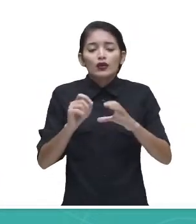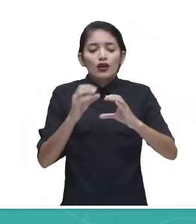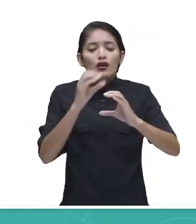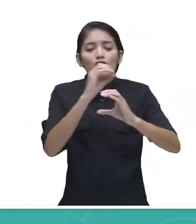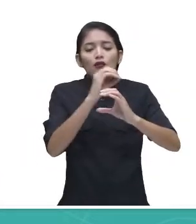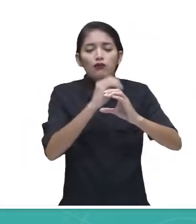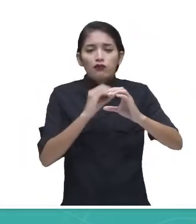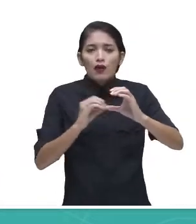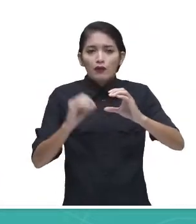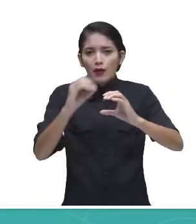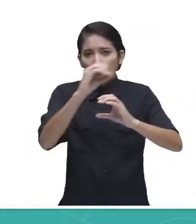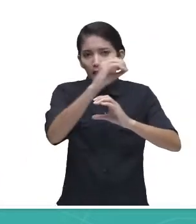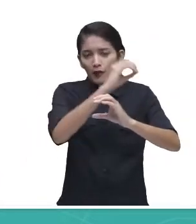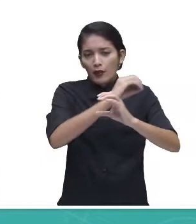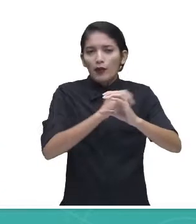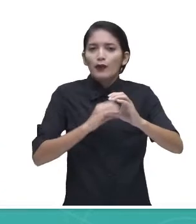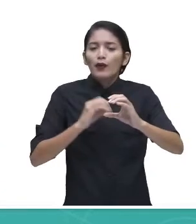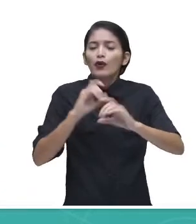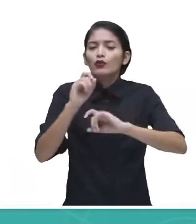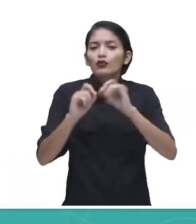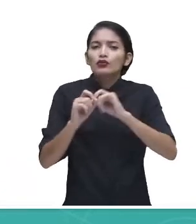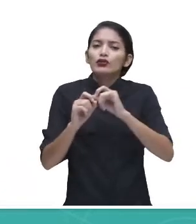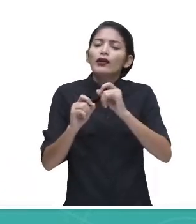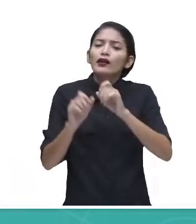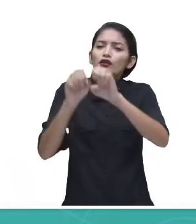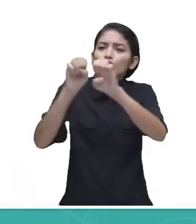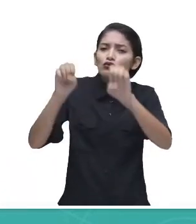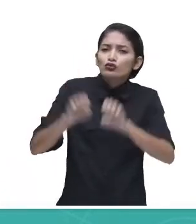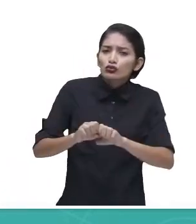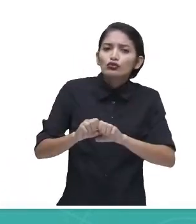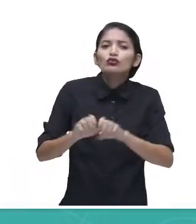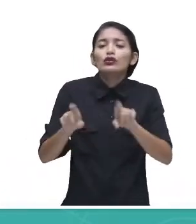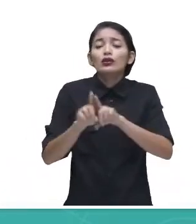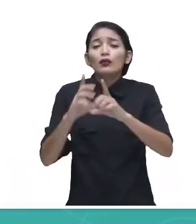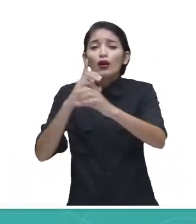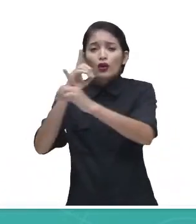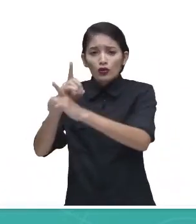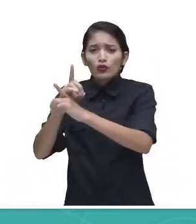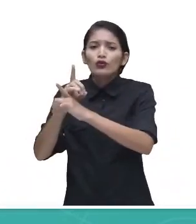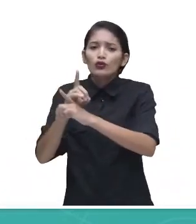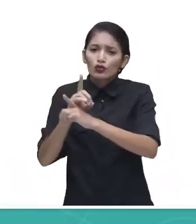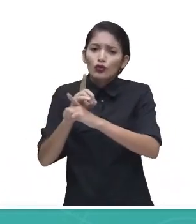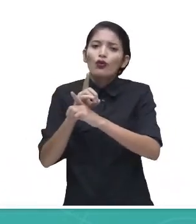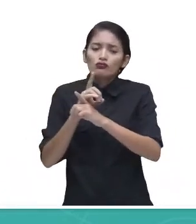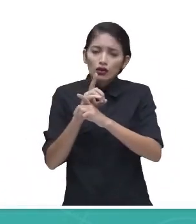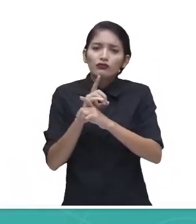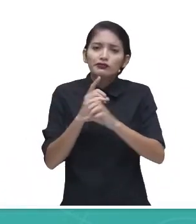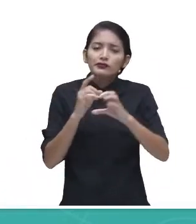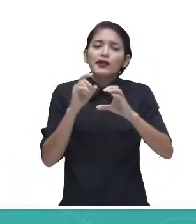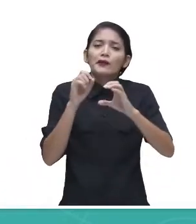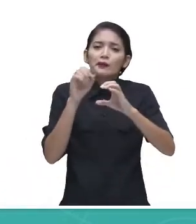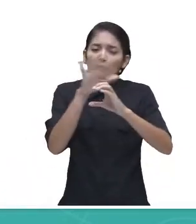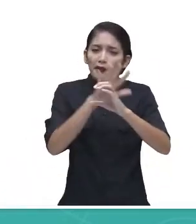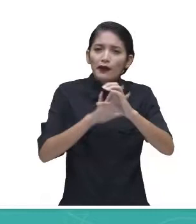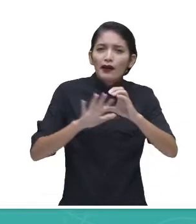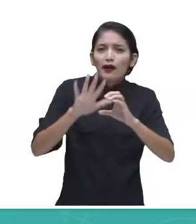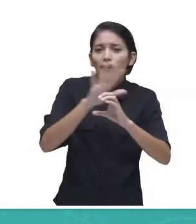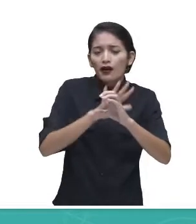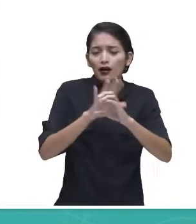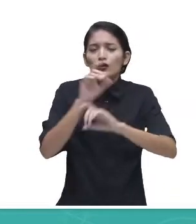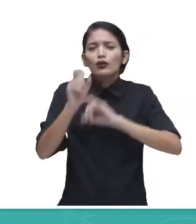celulares como próximo nível, que são estruturas encontradas no citoplasma da célula, que atuam